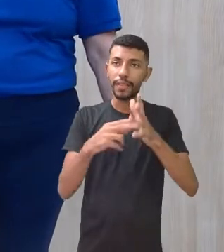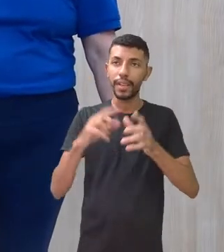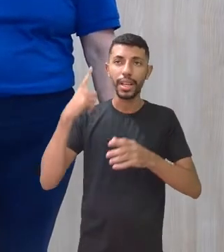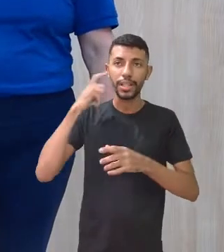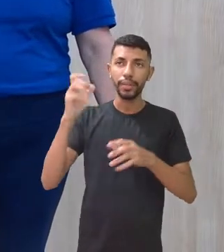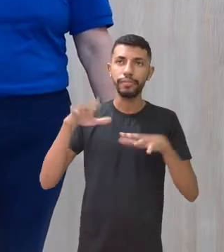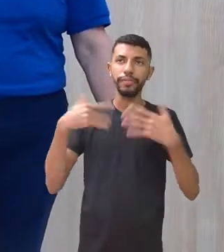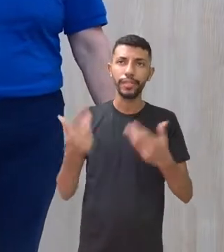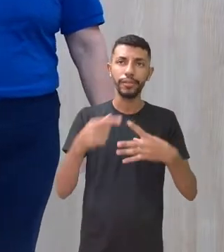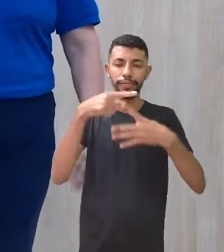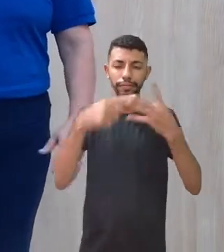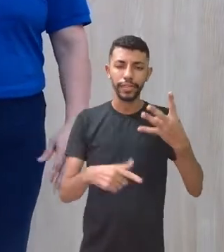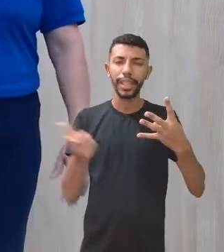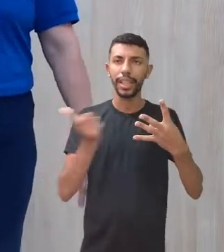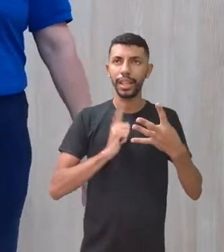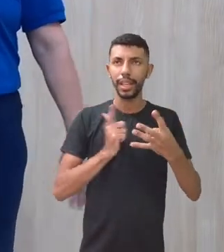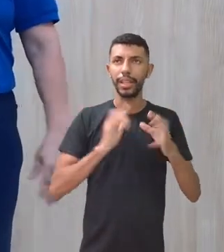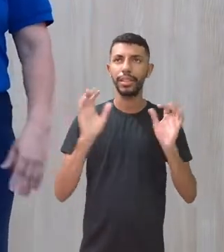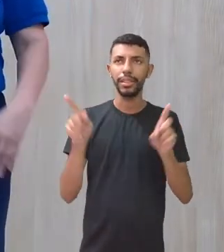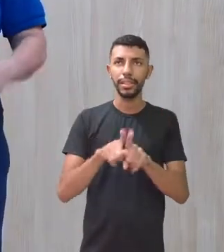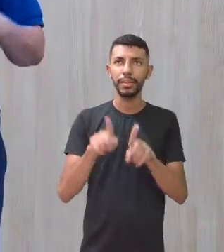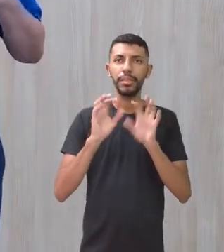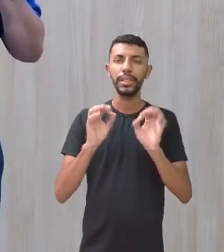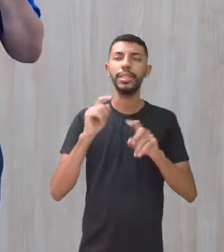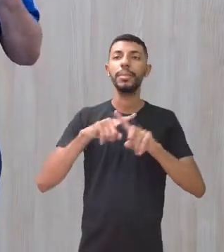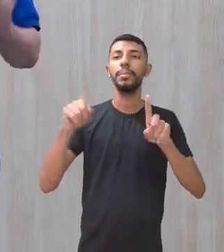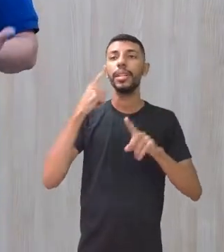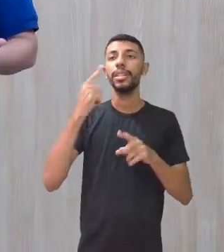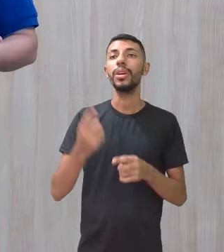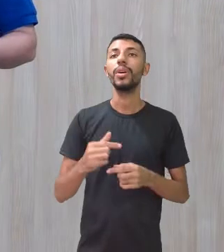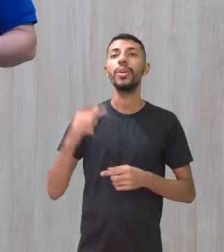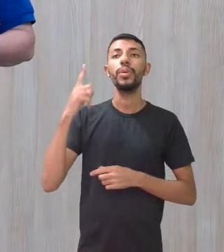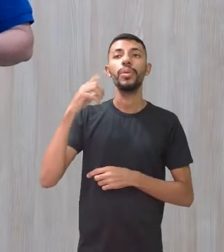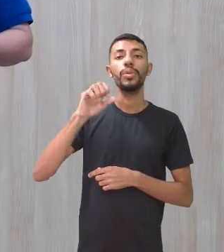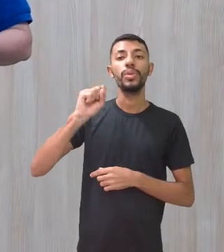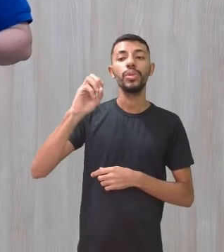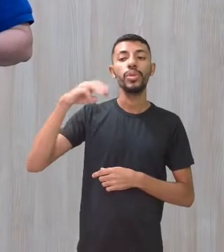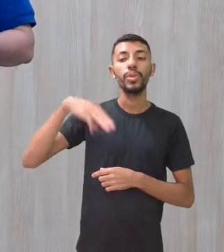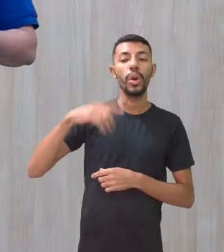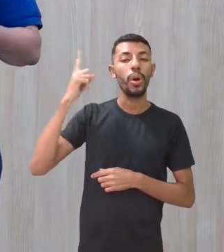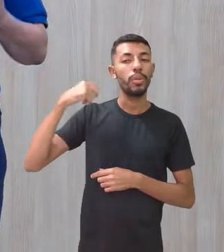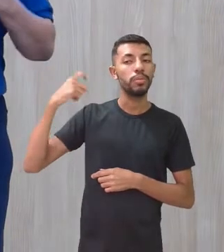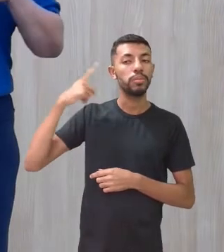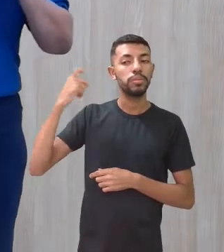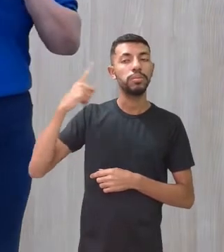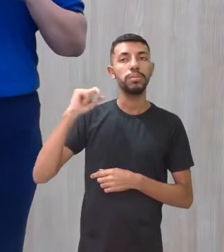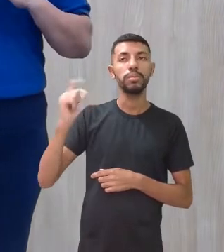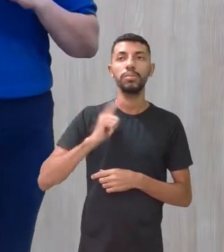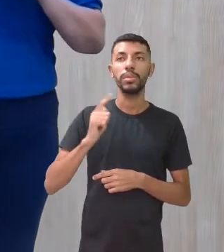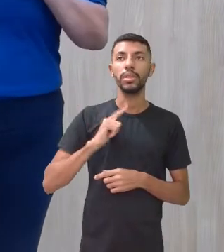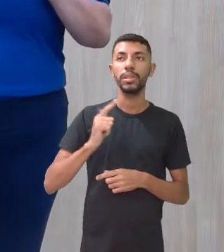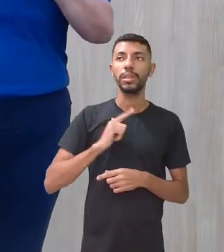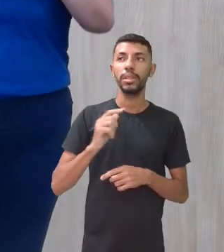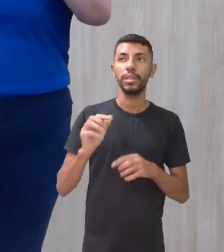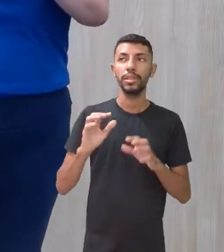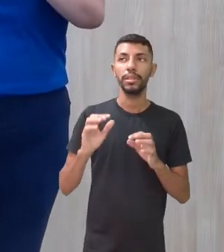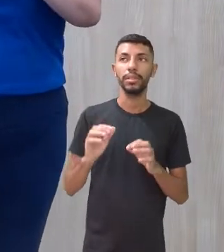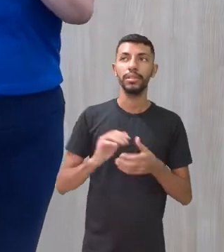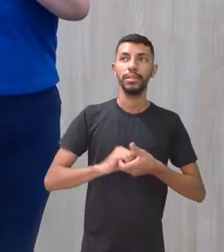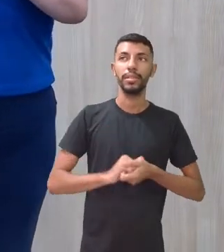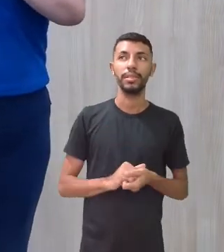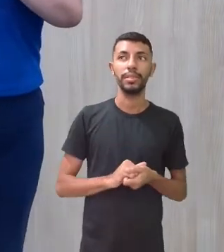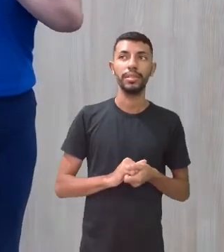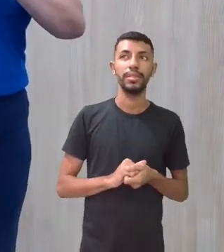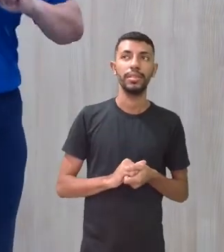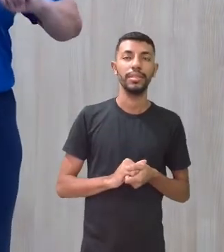propriedades. Mas o som tem outras propriedades que... aliás, desculpe, volta